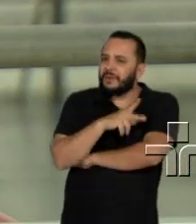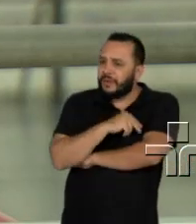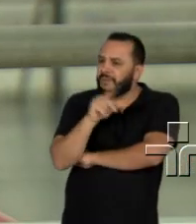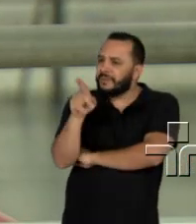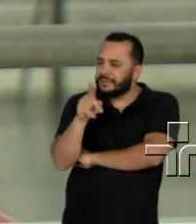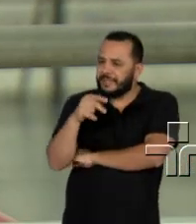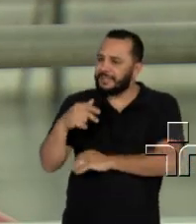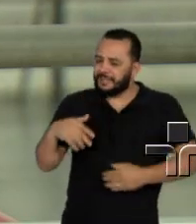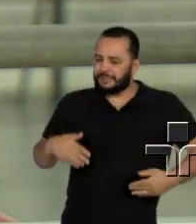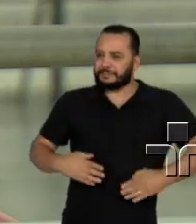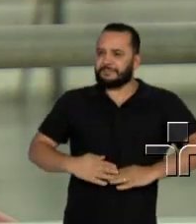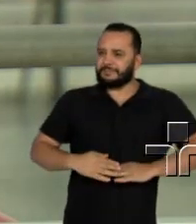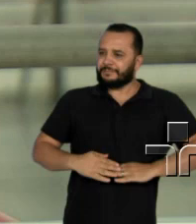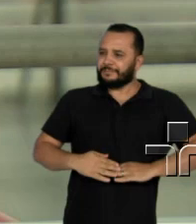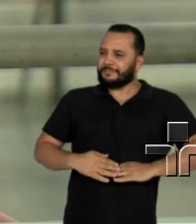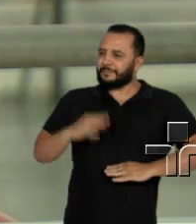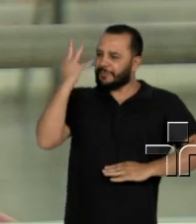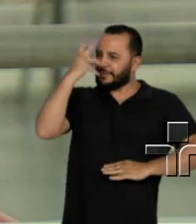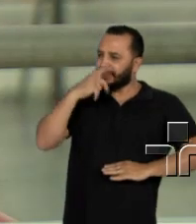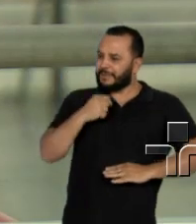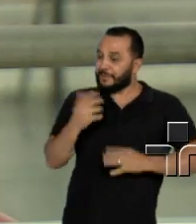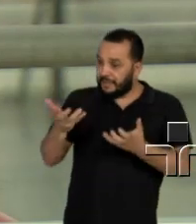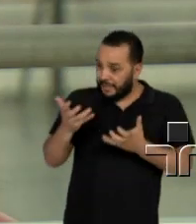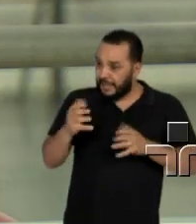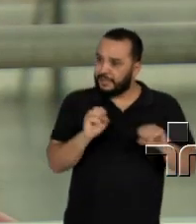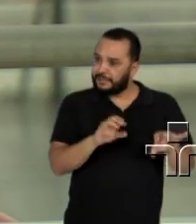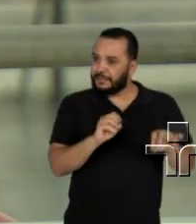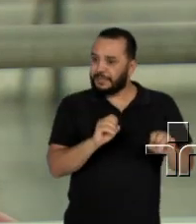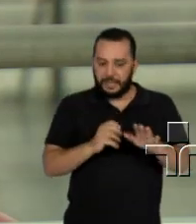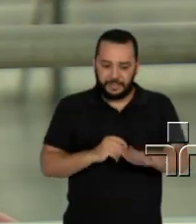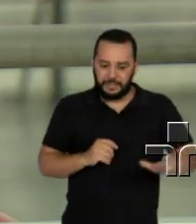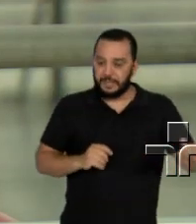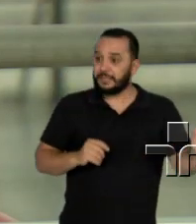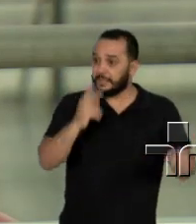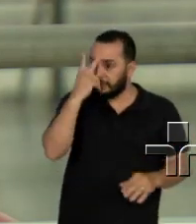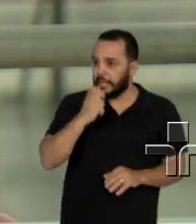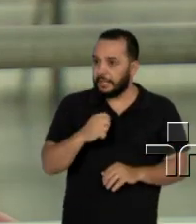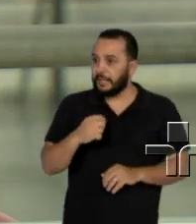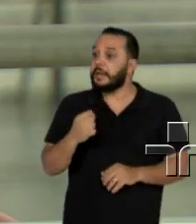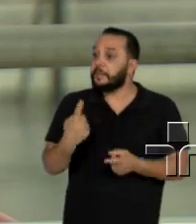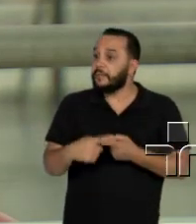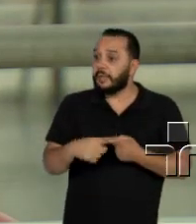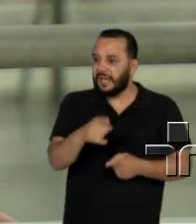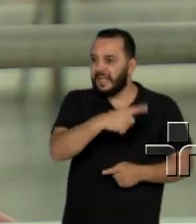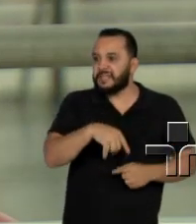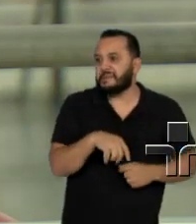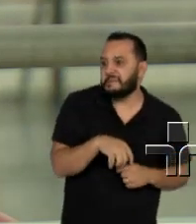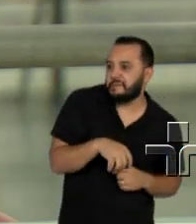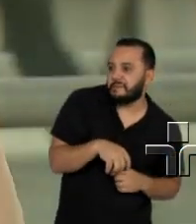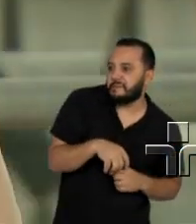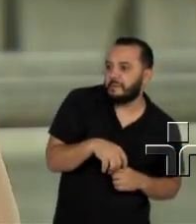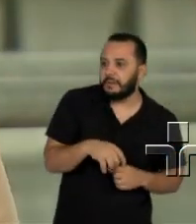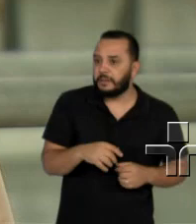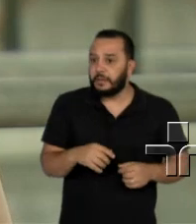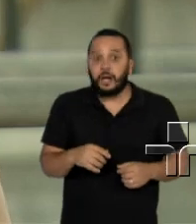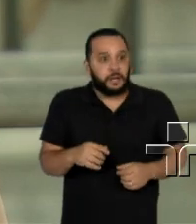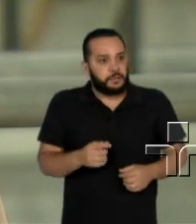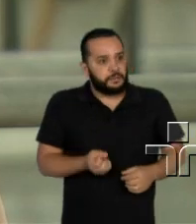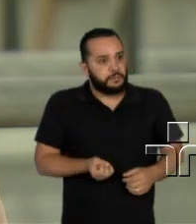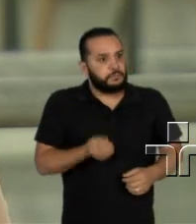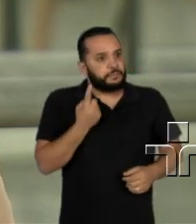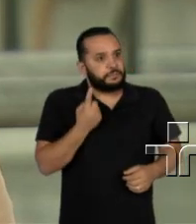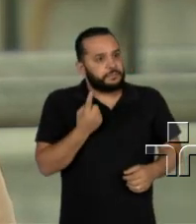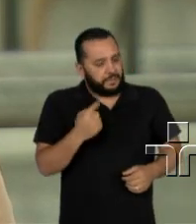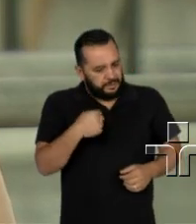você tem uma postura tão bonita você não quer ensinar balé para as crianças cegas no instituto porque ela tem uma postura muito arqueada eu falei nossa